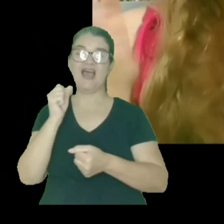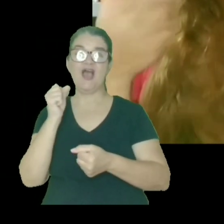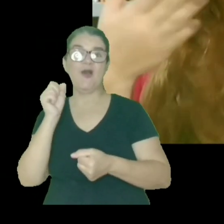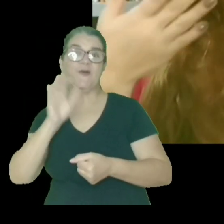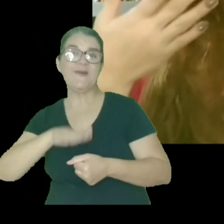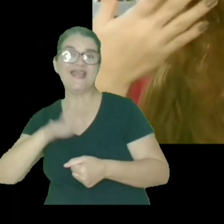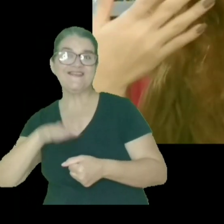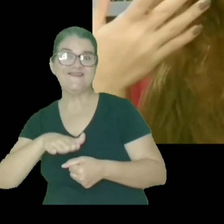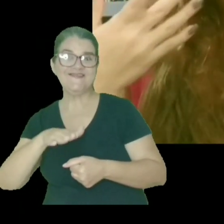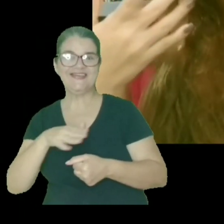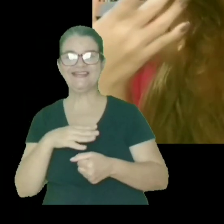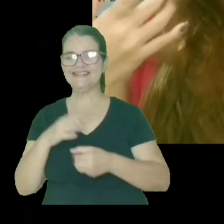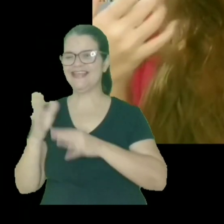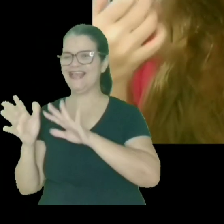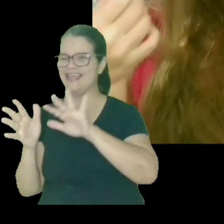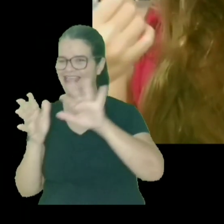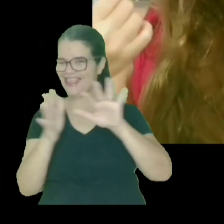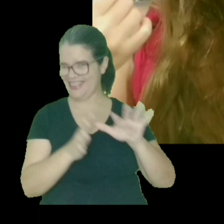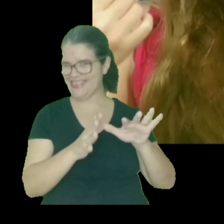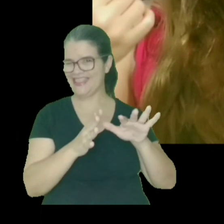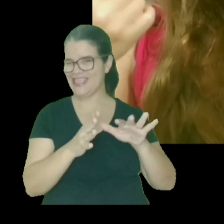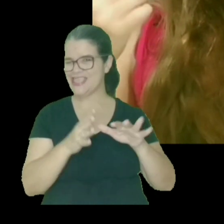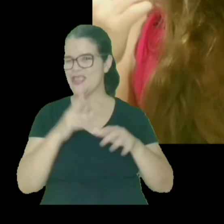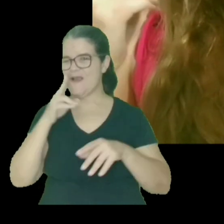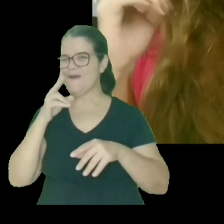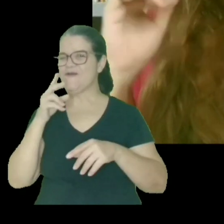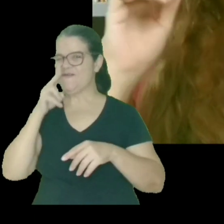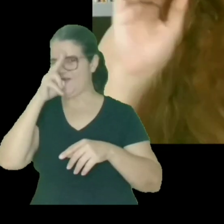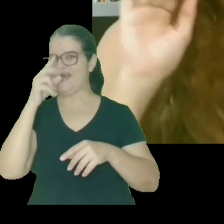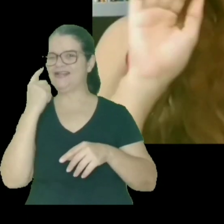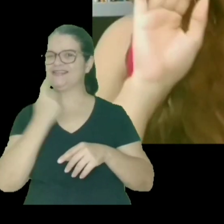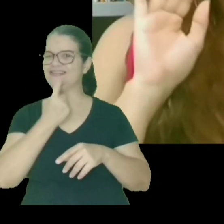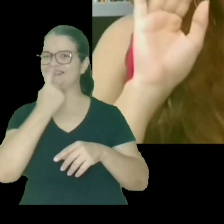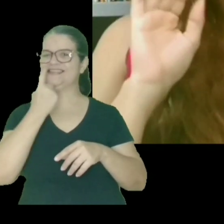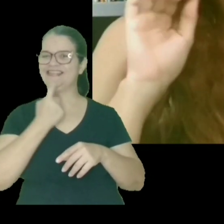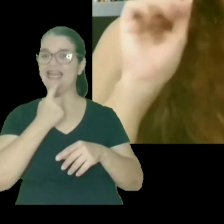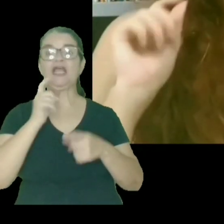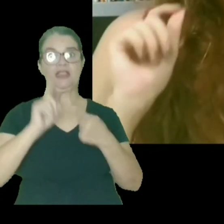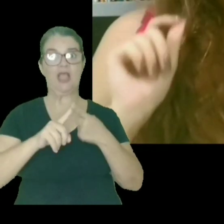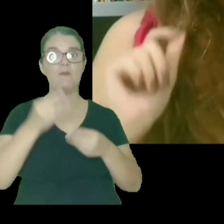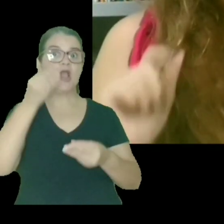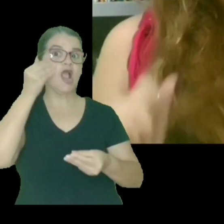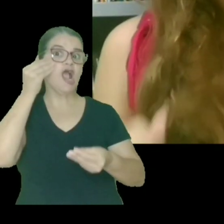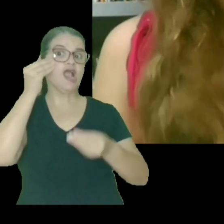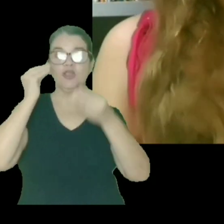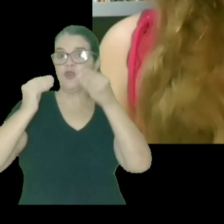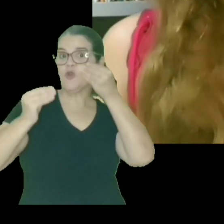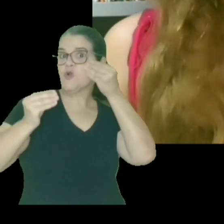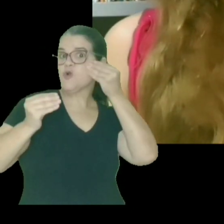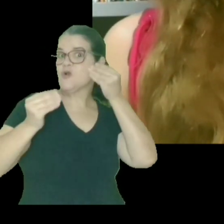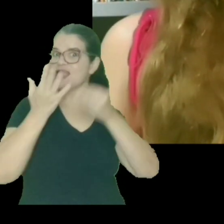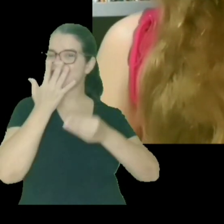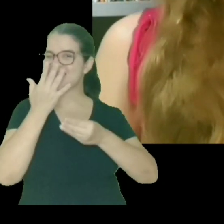E pintava minha boca de batom bem forte, passando também rouge nas minhas faces.